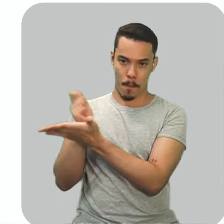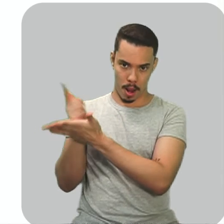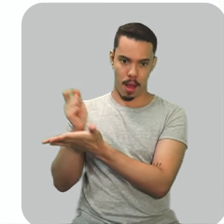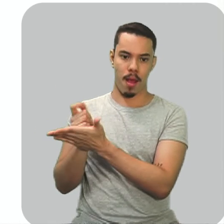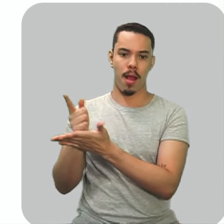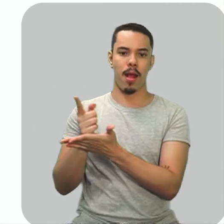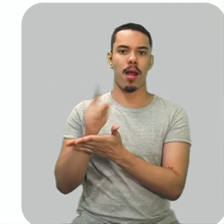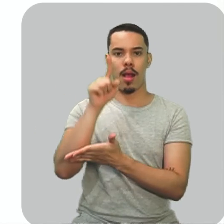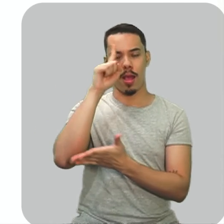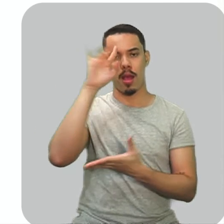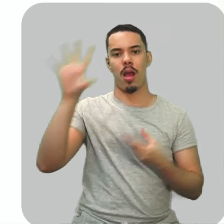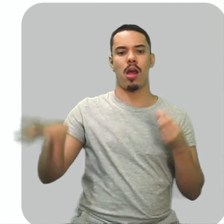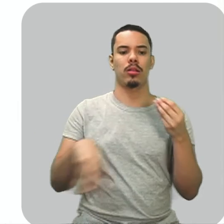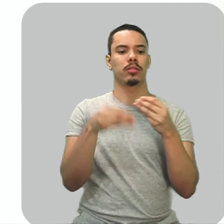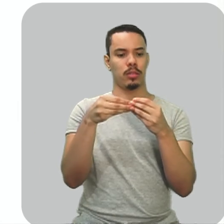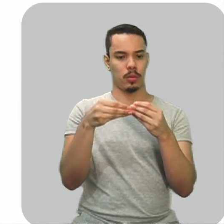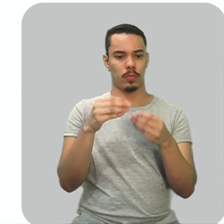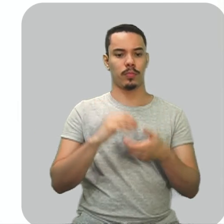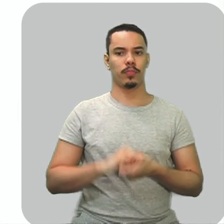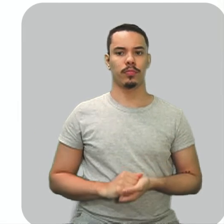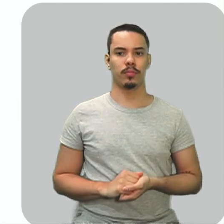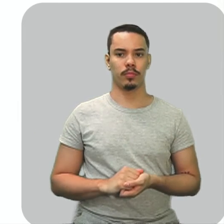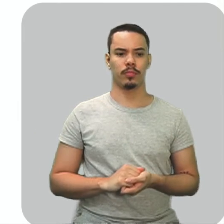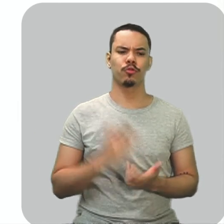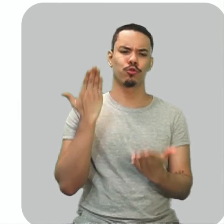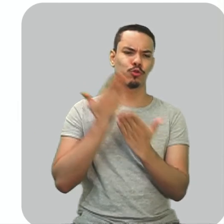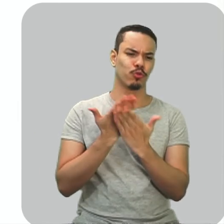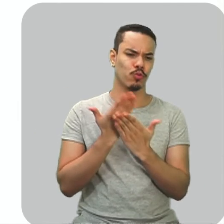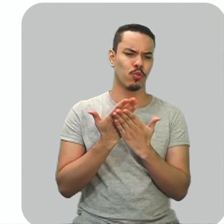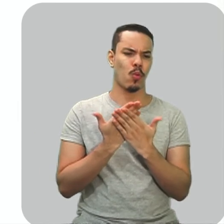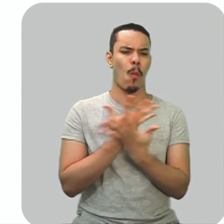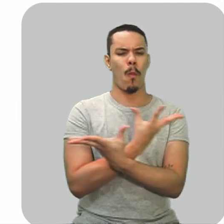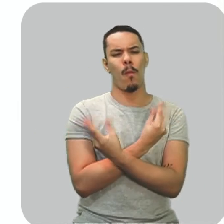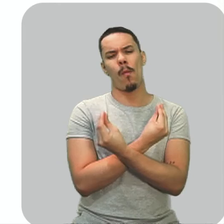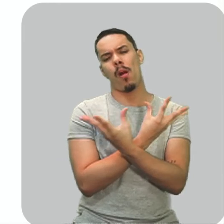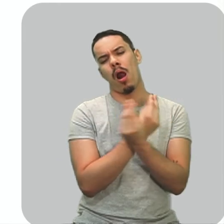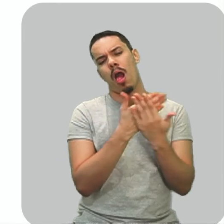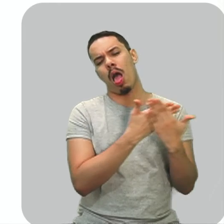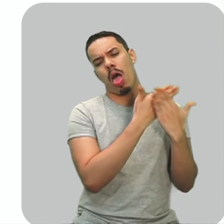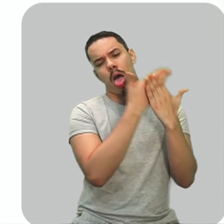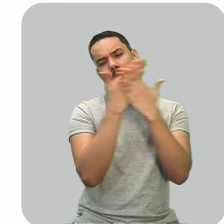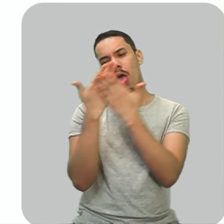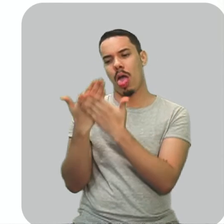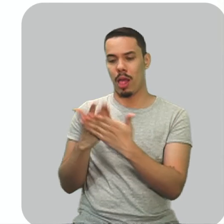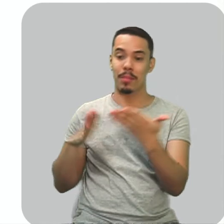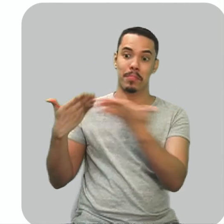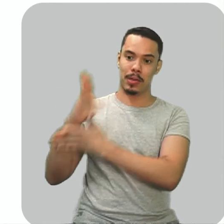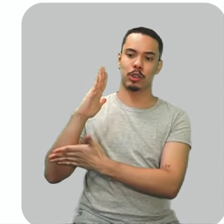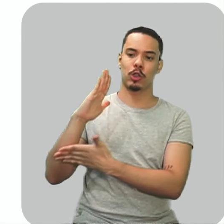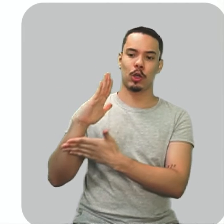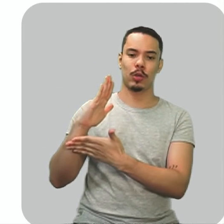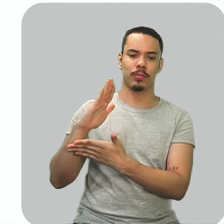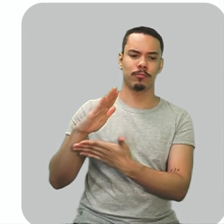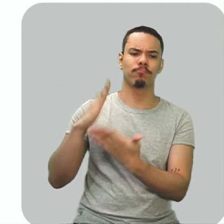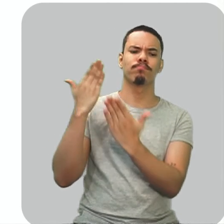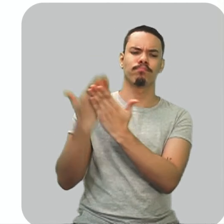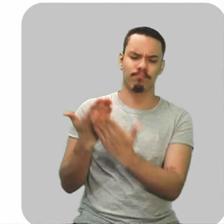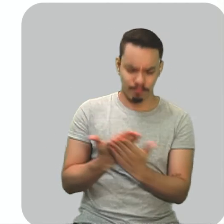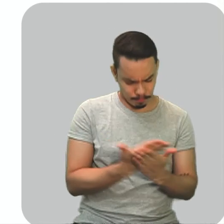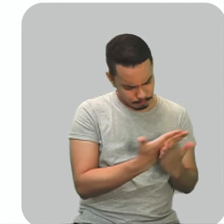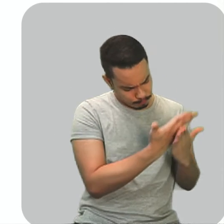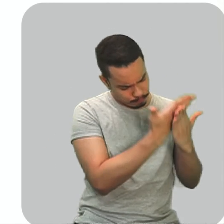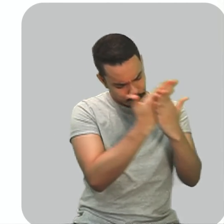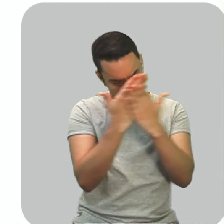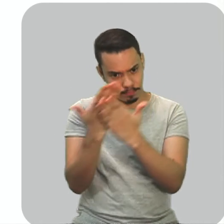ideia de Addison já estudou muito e passou a estudar muito